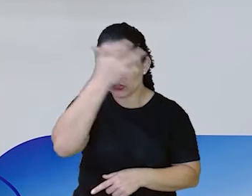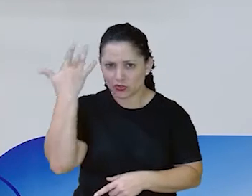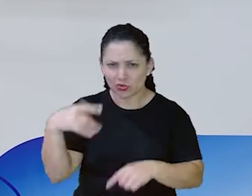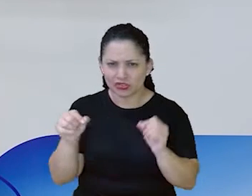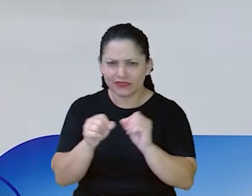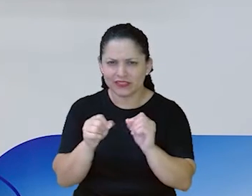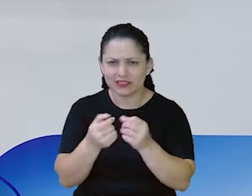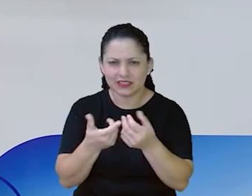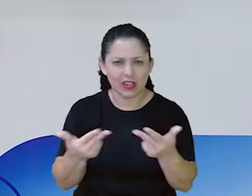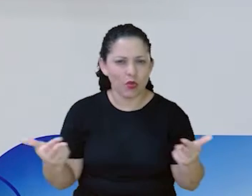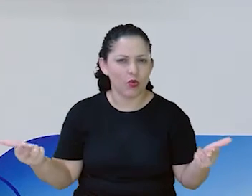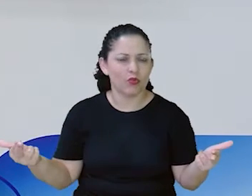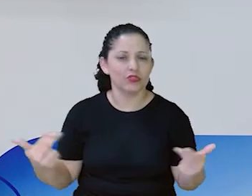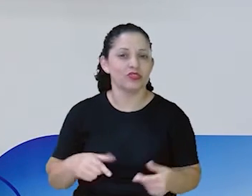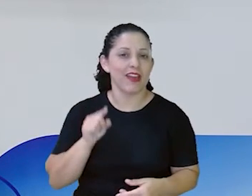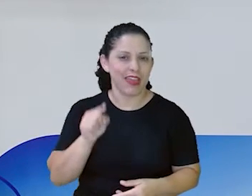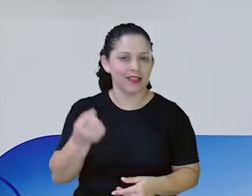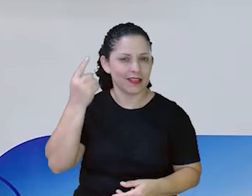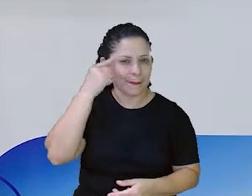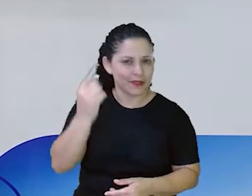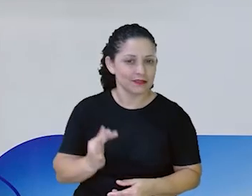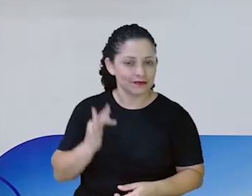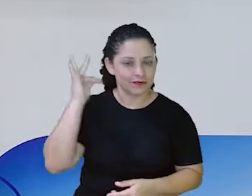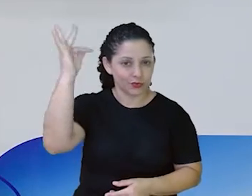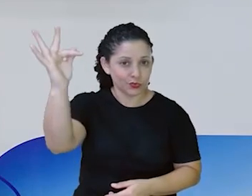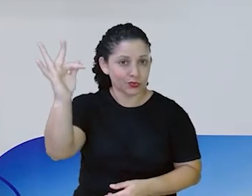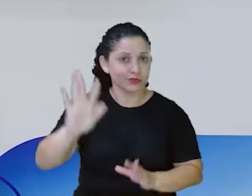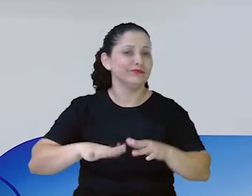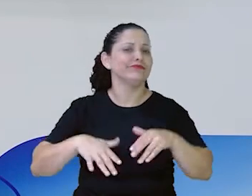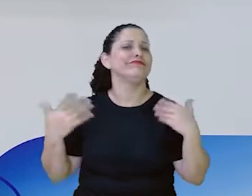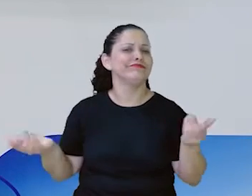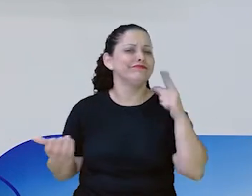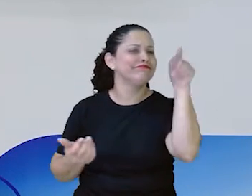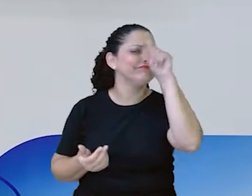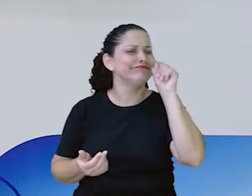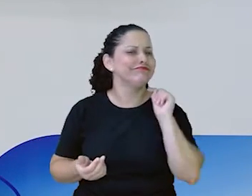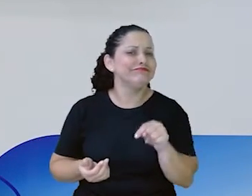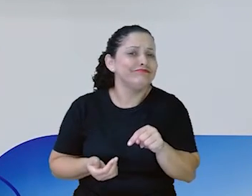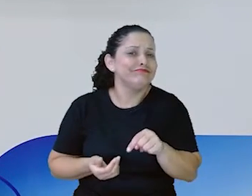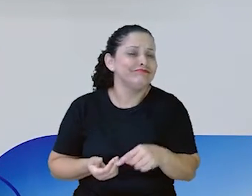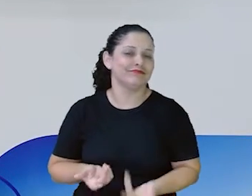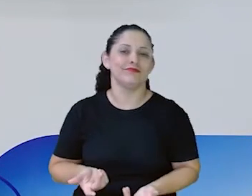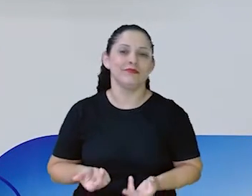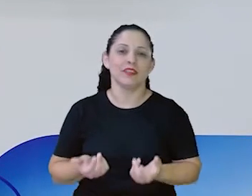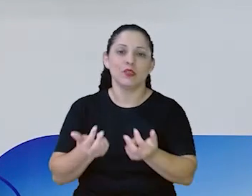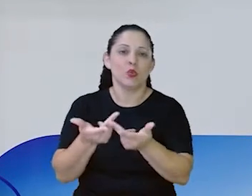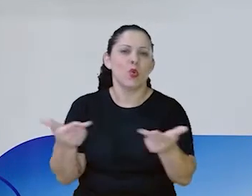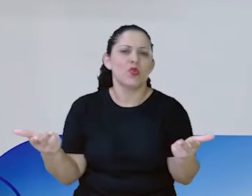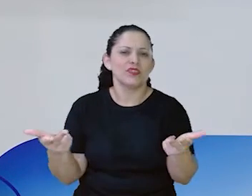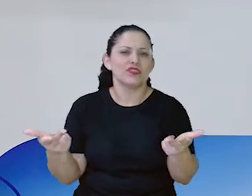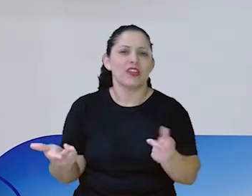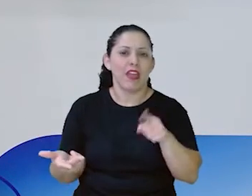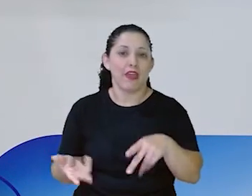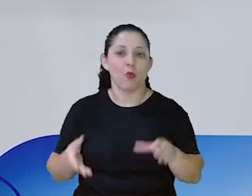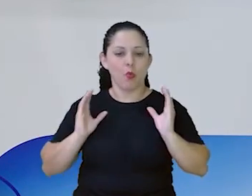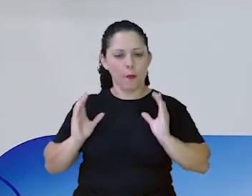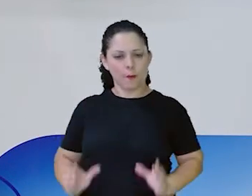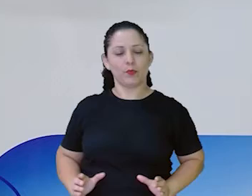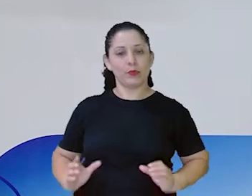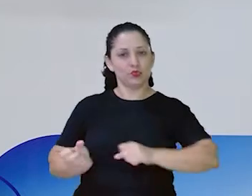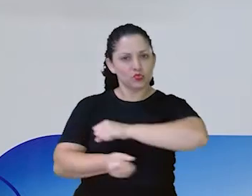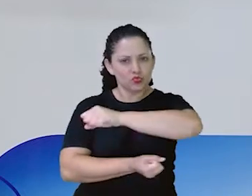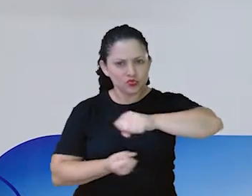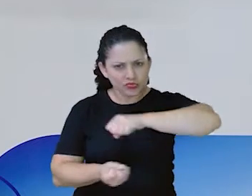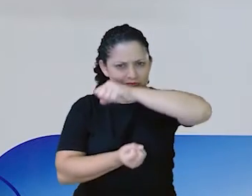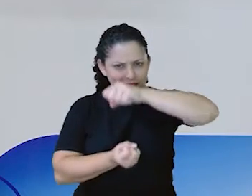gente vai ver daqui a pouquinho, elas estão pensando no futuro? Será que são atitudes sustentáveis? Você que está aí acompanhando